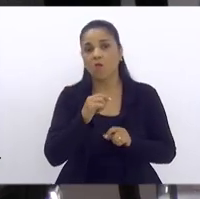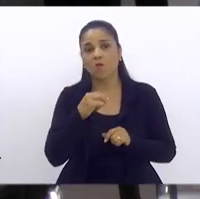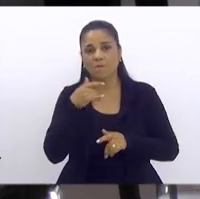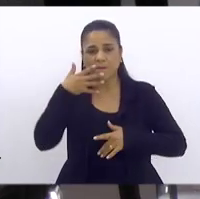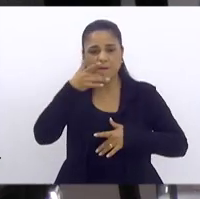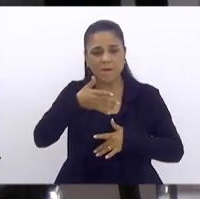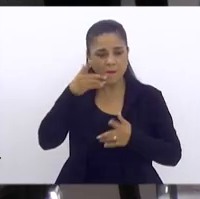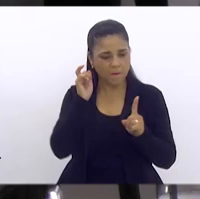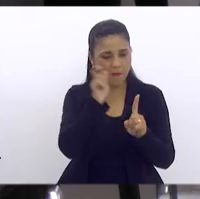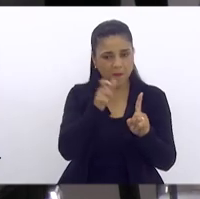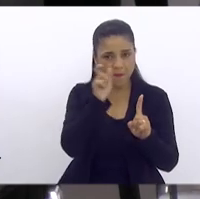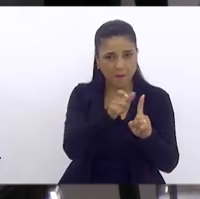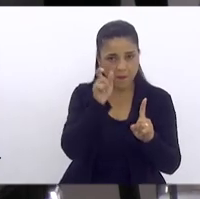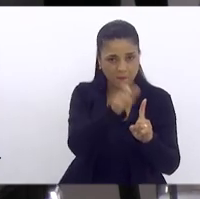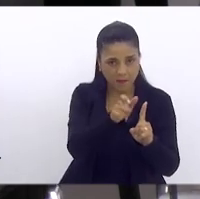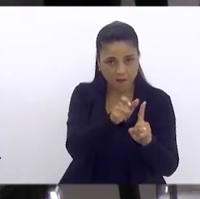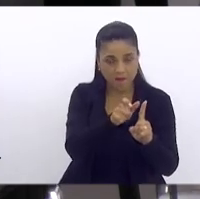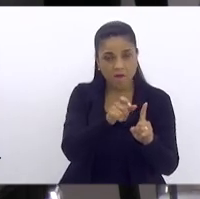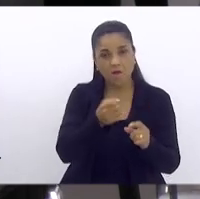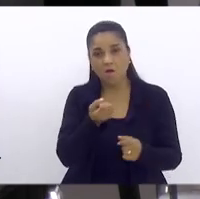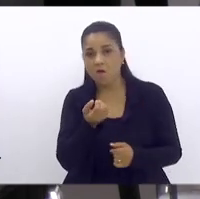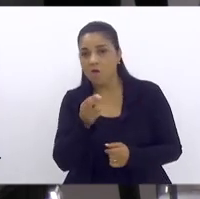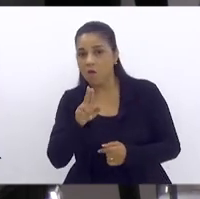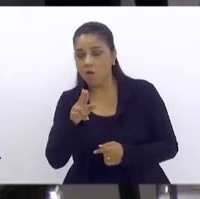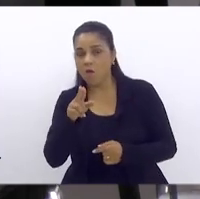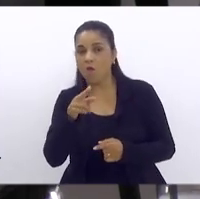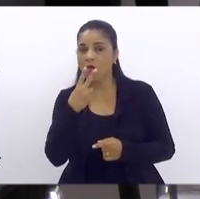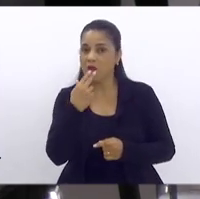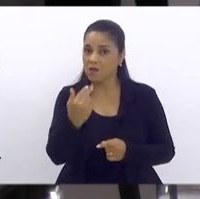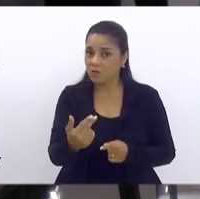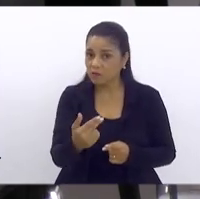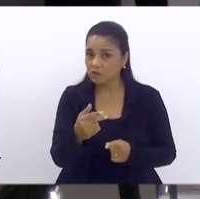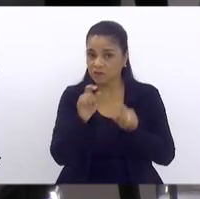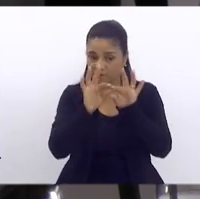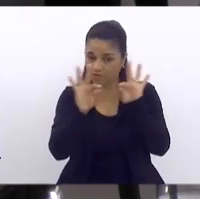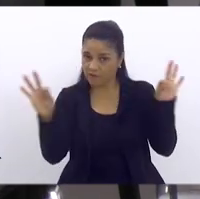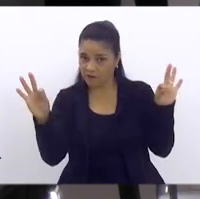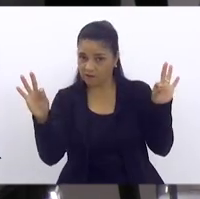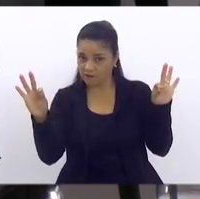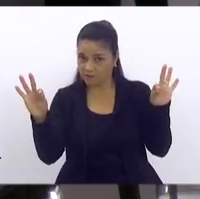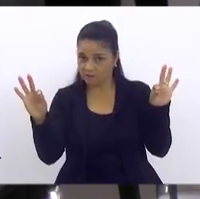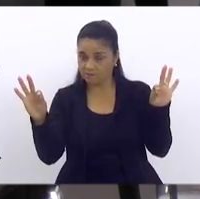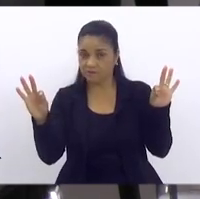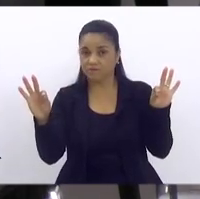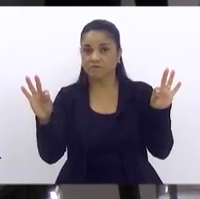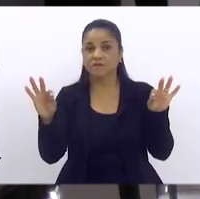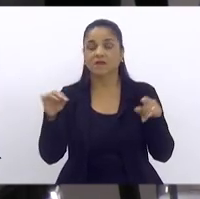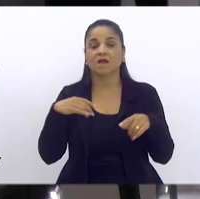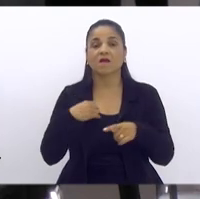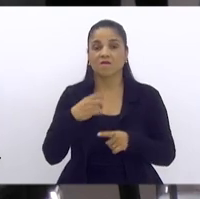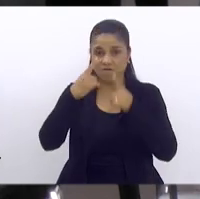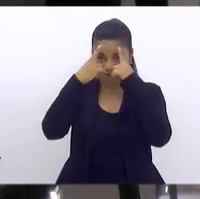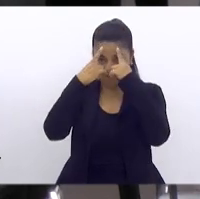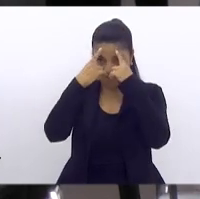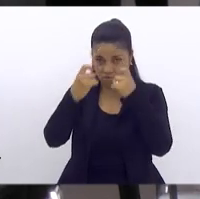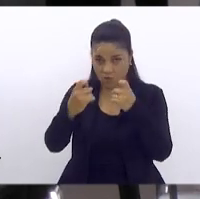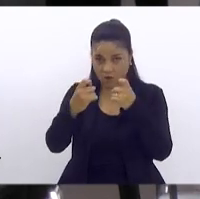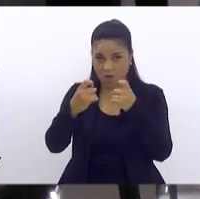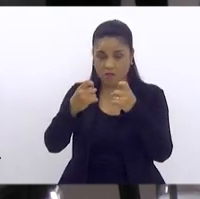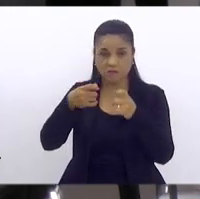muito clara ali na palavra, na construção linguística de uma frase. Mas a violência discursiva ela acaba